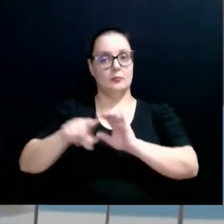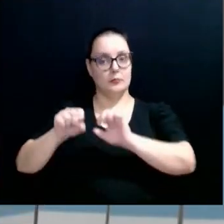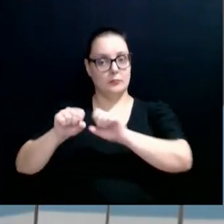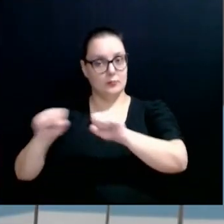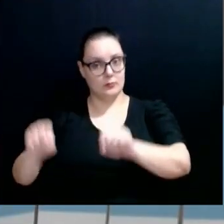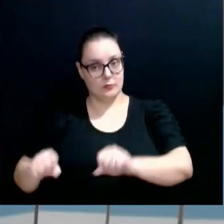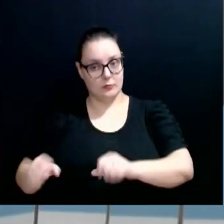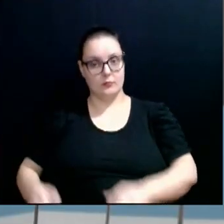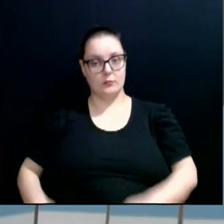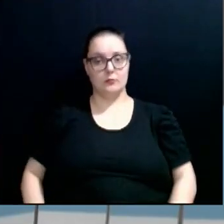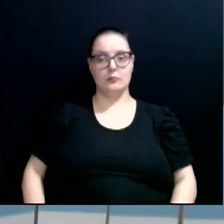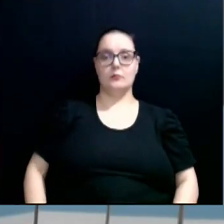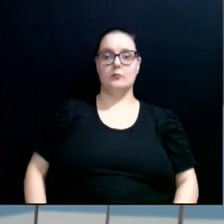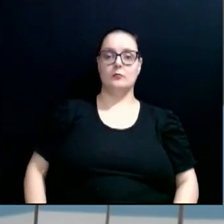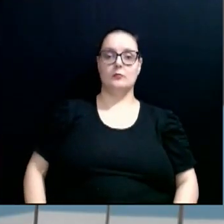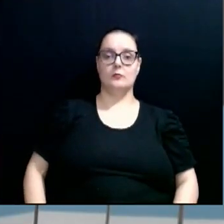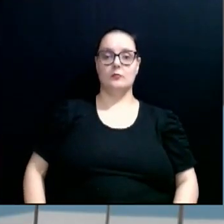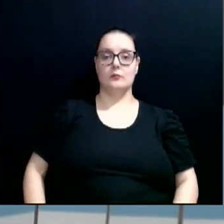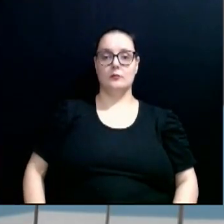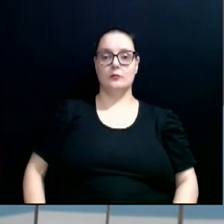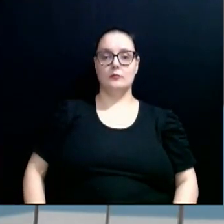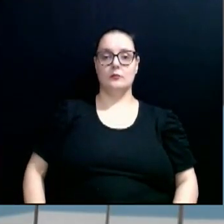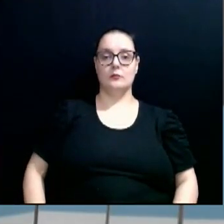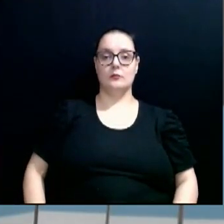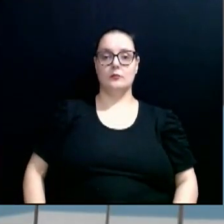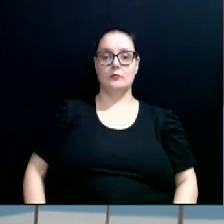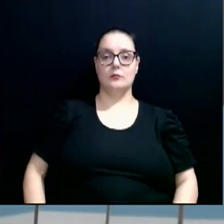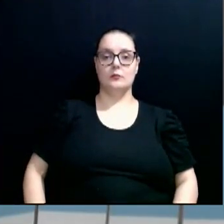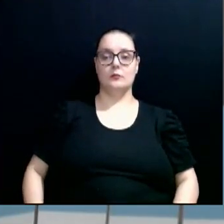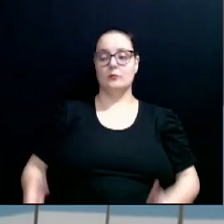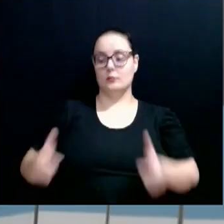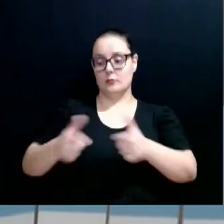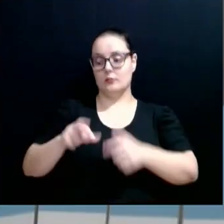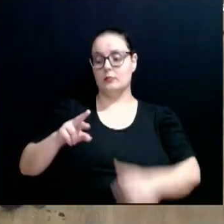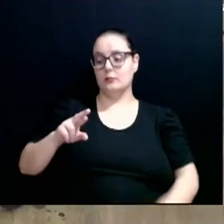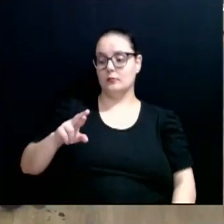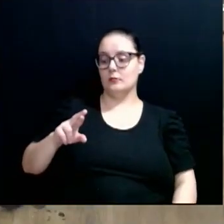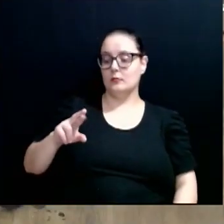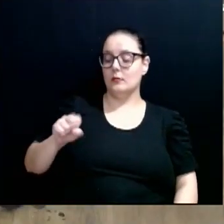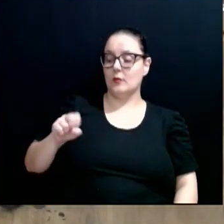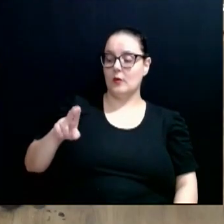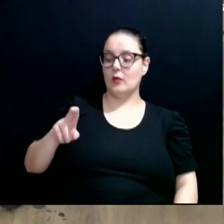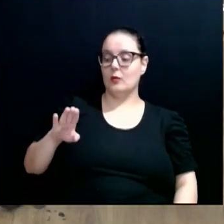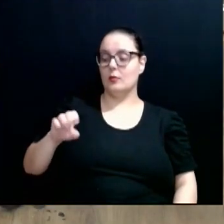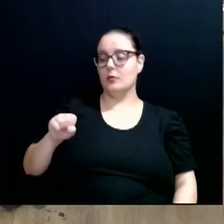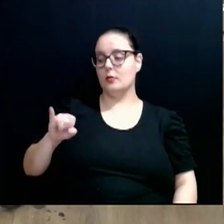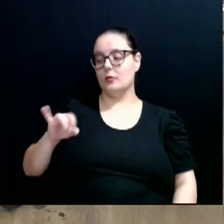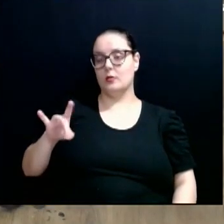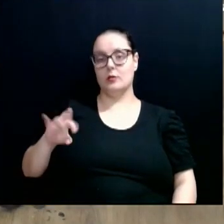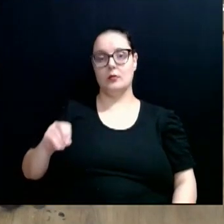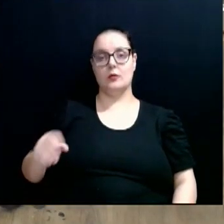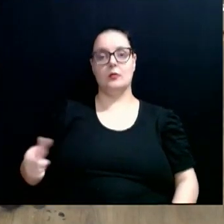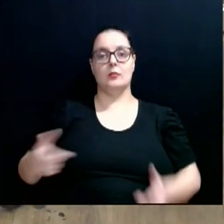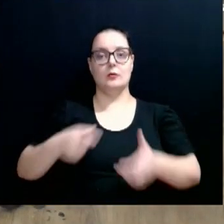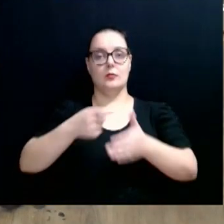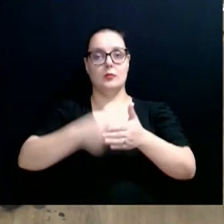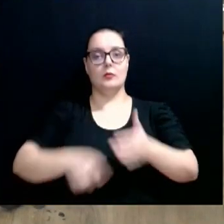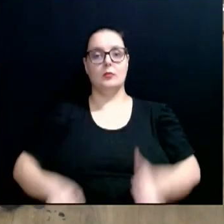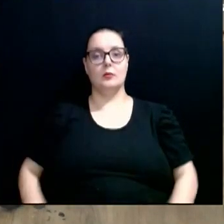Pode ser reduzido o subsídio, pode ser reduzida a tarifa. Está ali. Fica para o